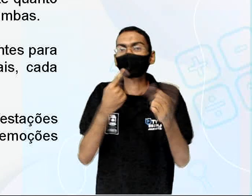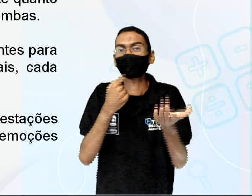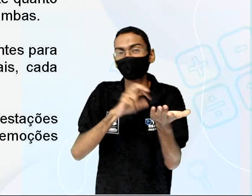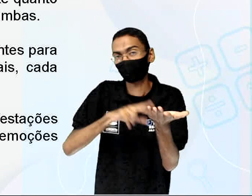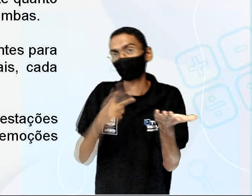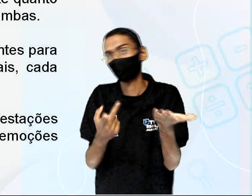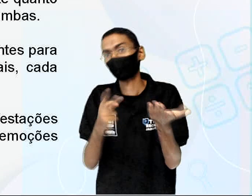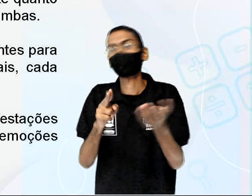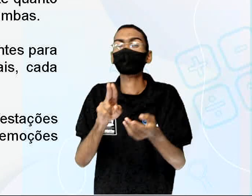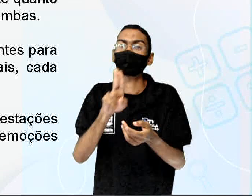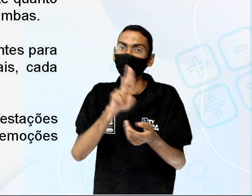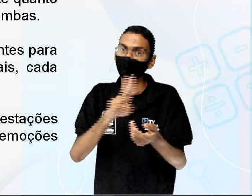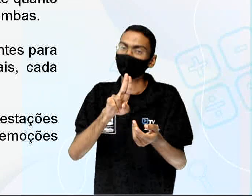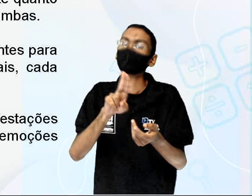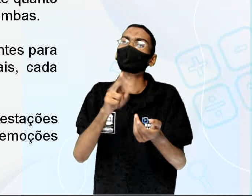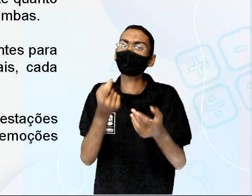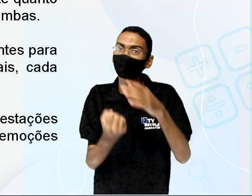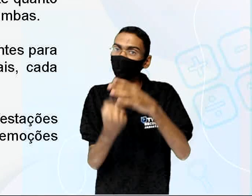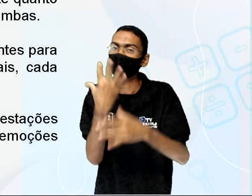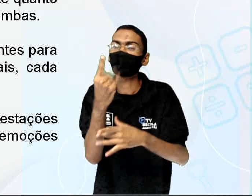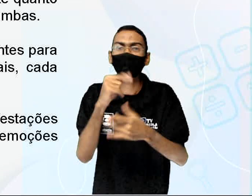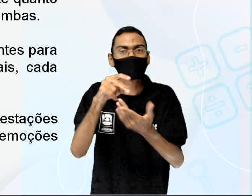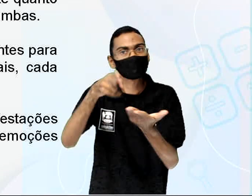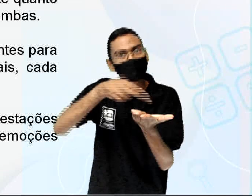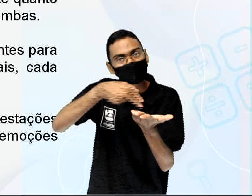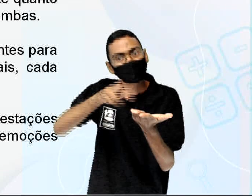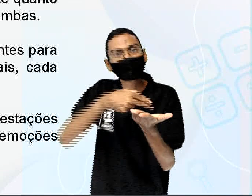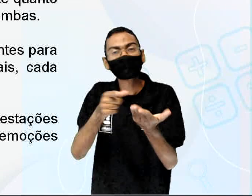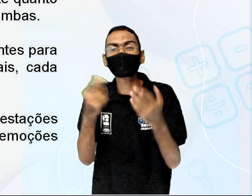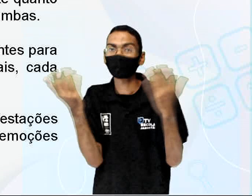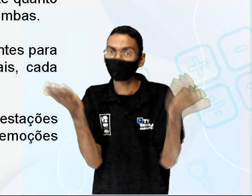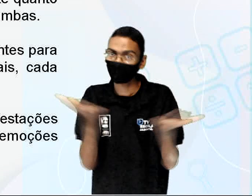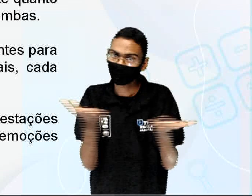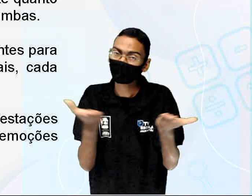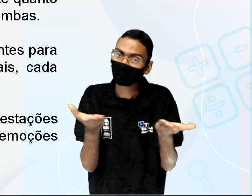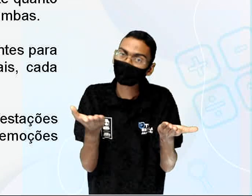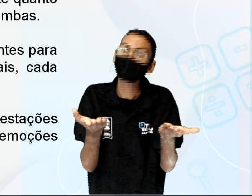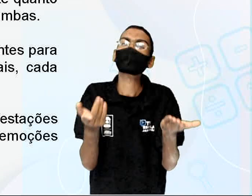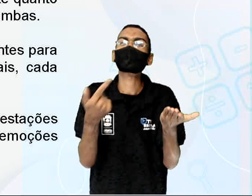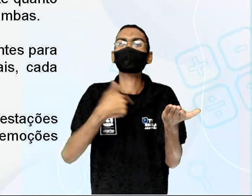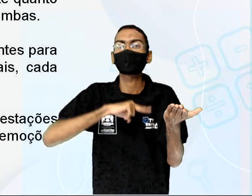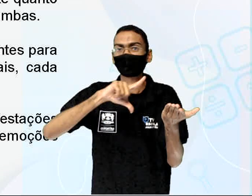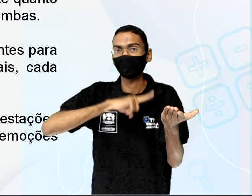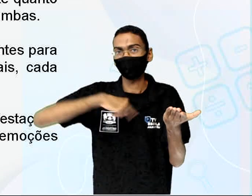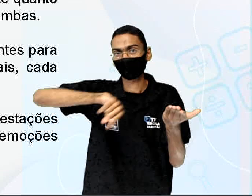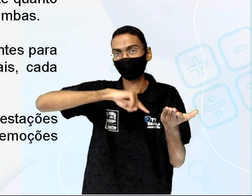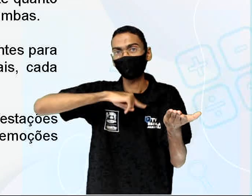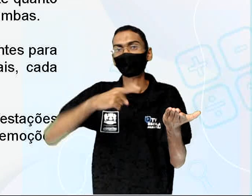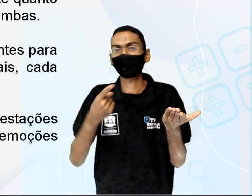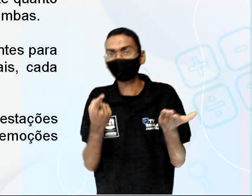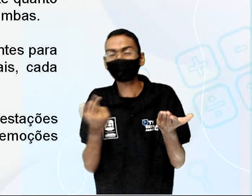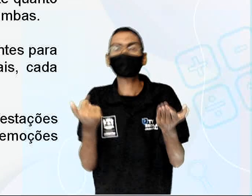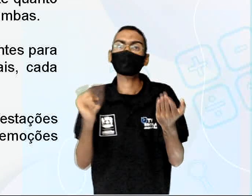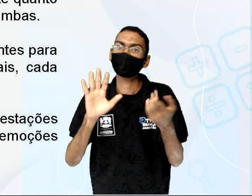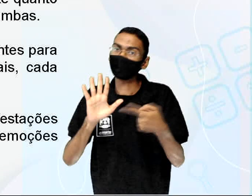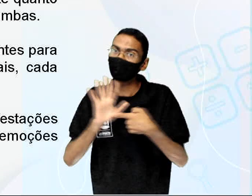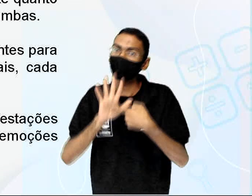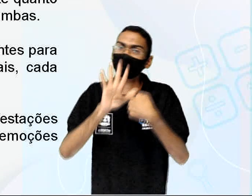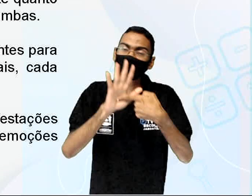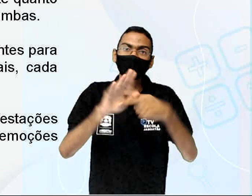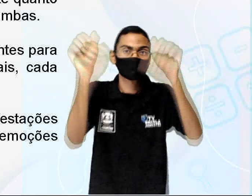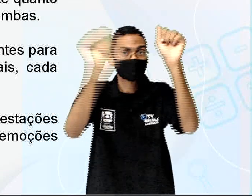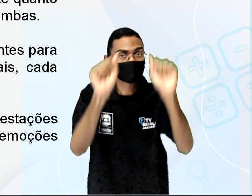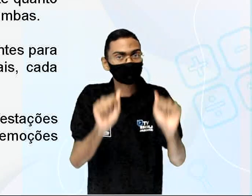sua tinta. Até hoje a gente tem as exposições virtuais, as exposições, as instalações